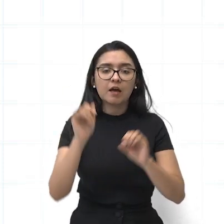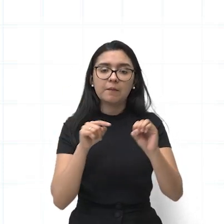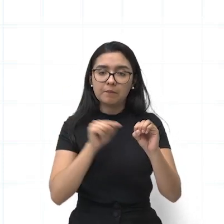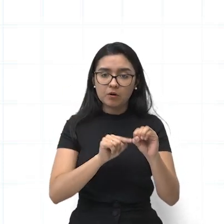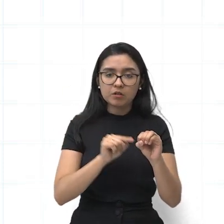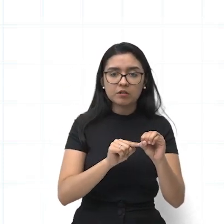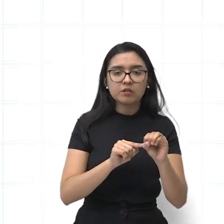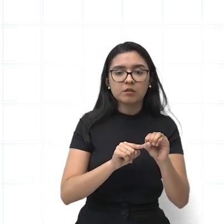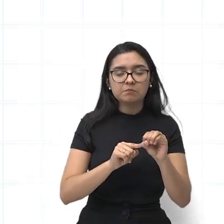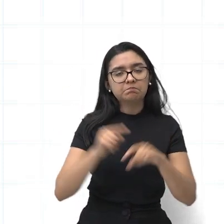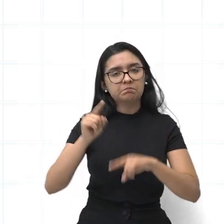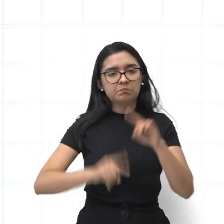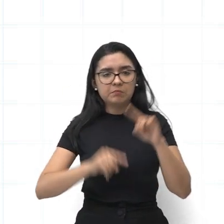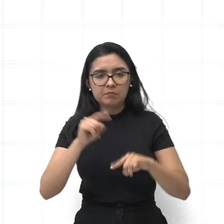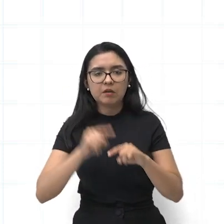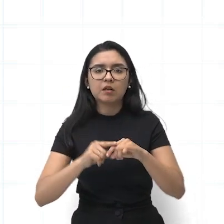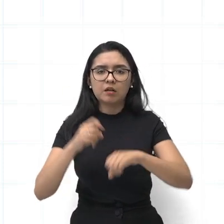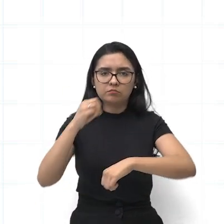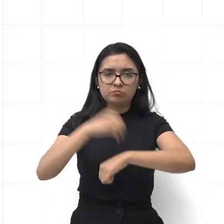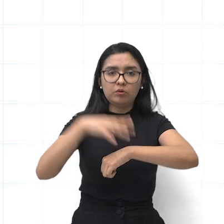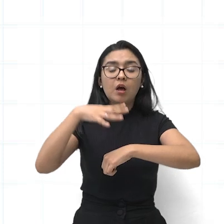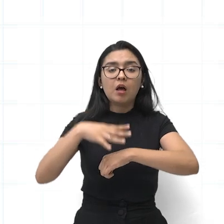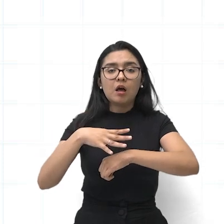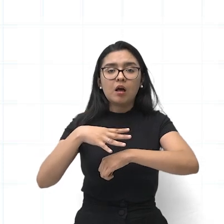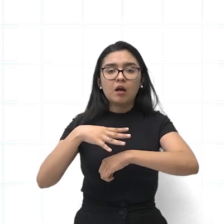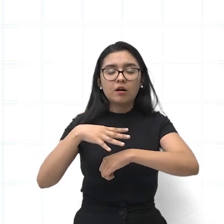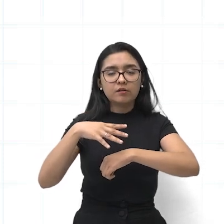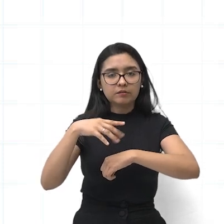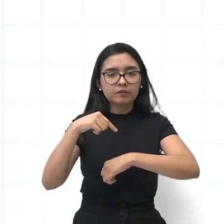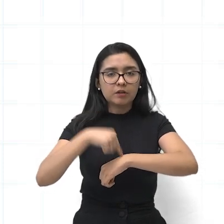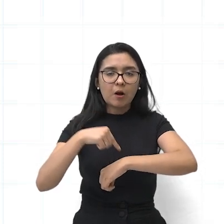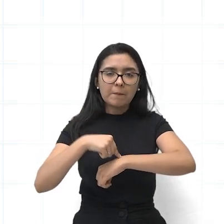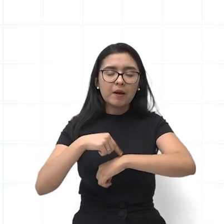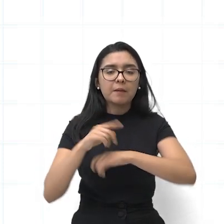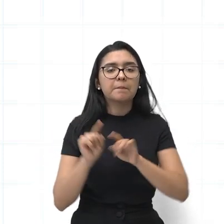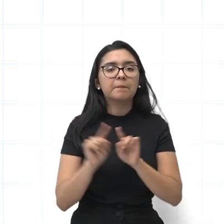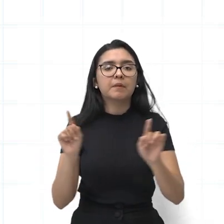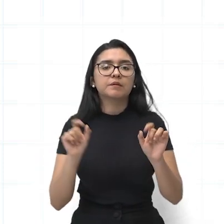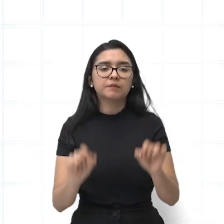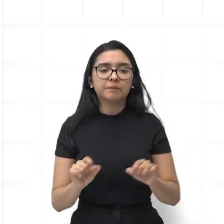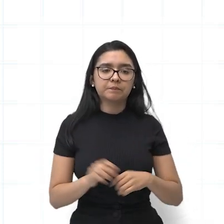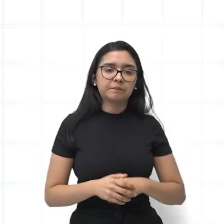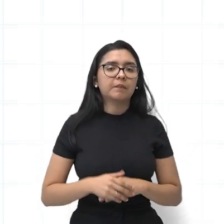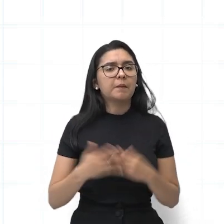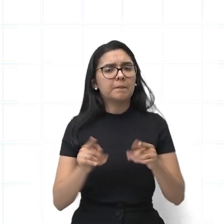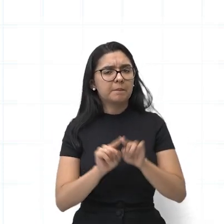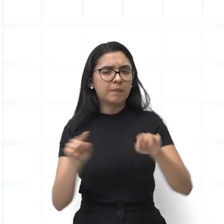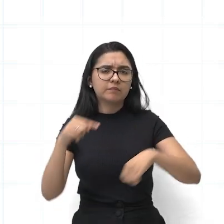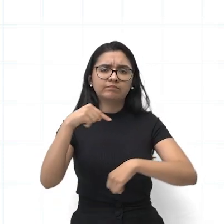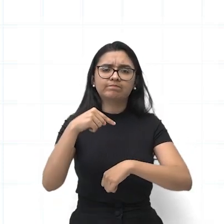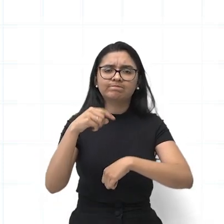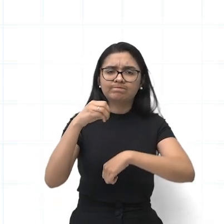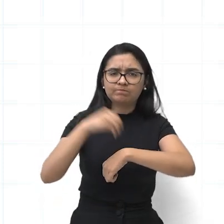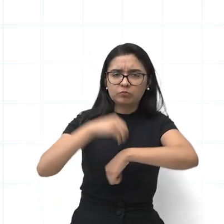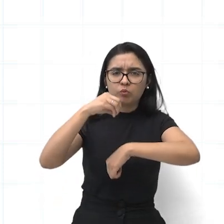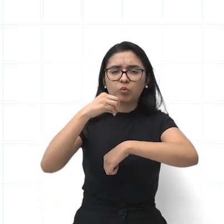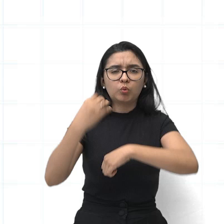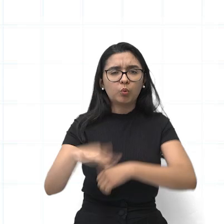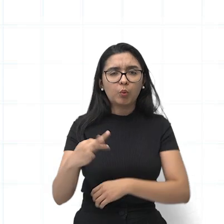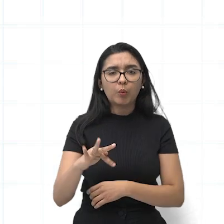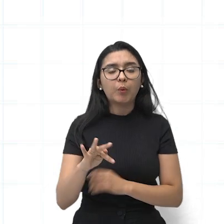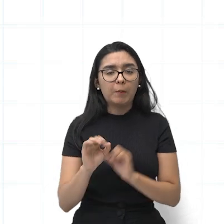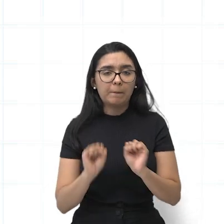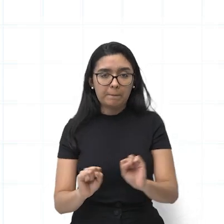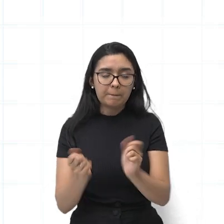ainda que sejam de material que se destrói com o contato com a pele, elas podem causar algum